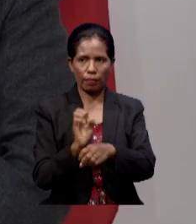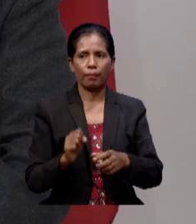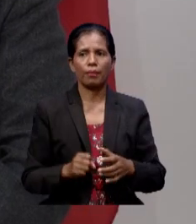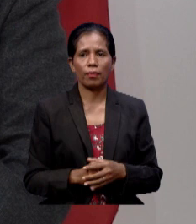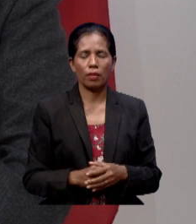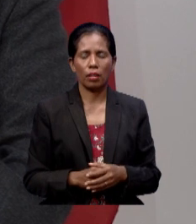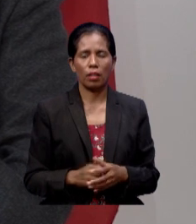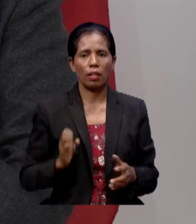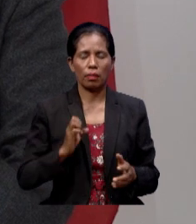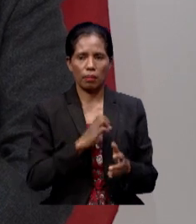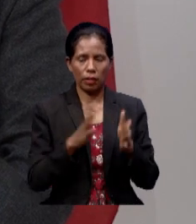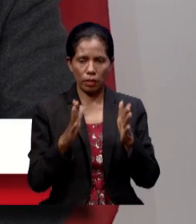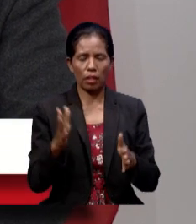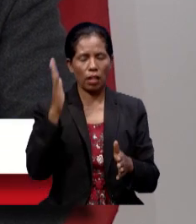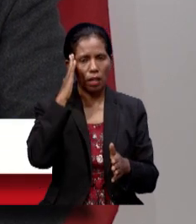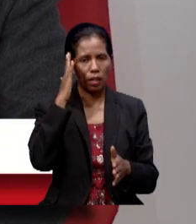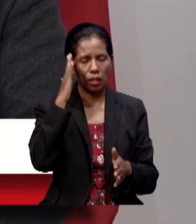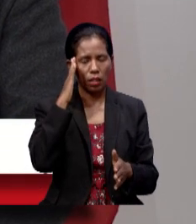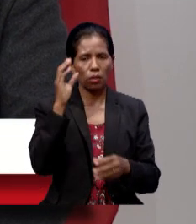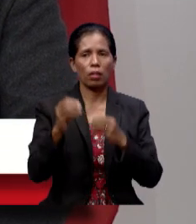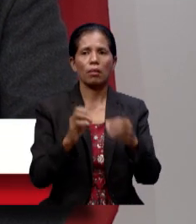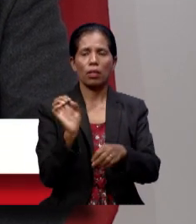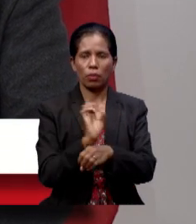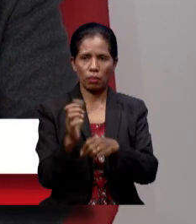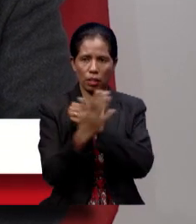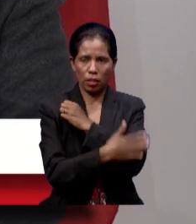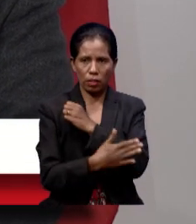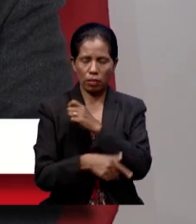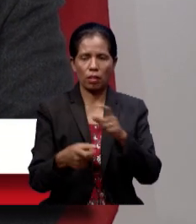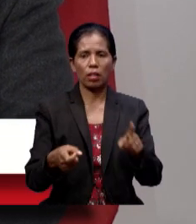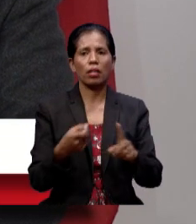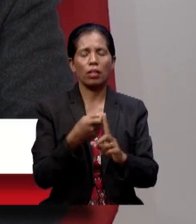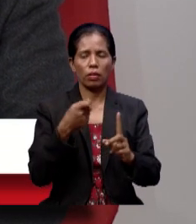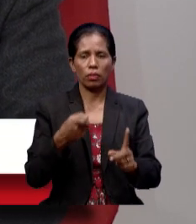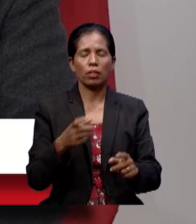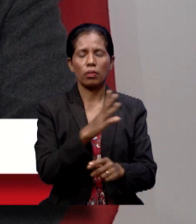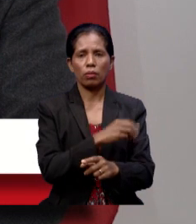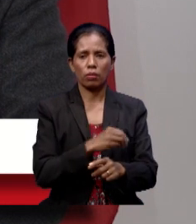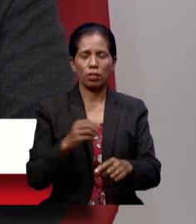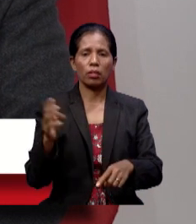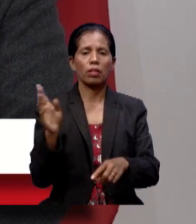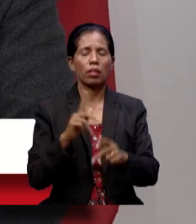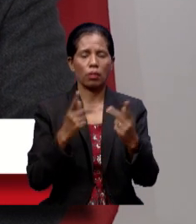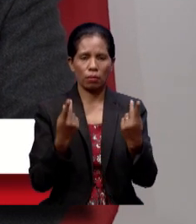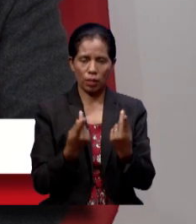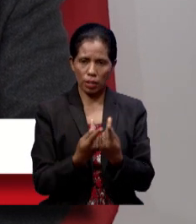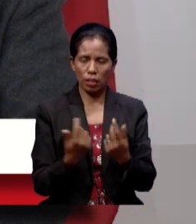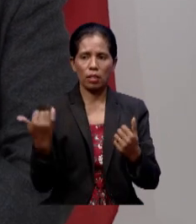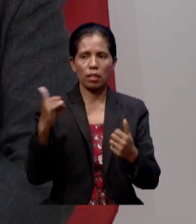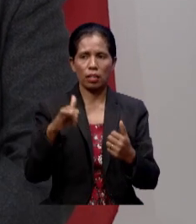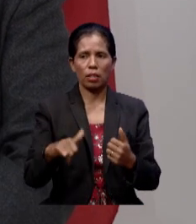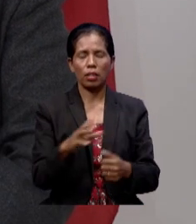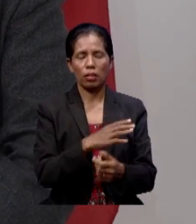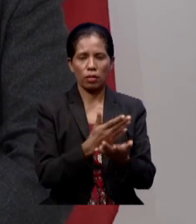que temos informação com a base, situação econômica relara, negócio, situação empresária nacional serminha, investimento relara, portanto, também